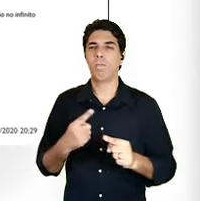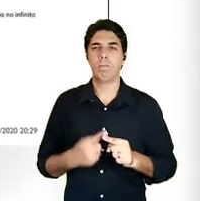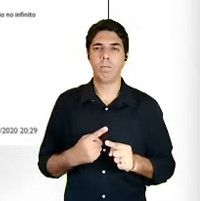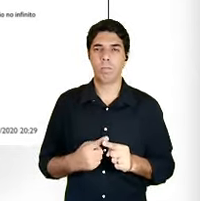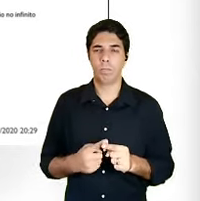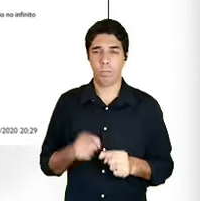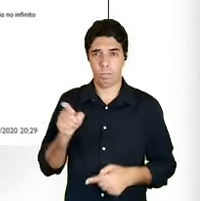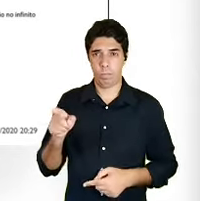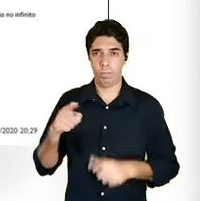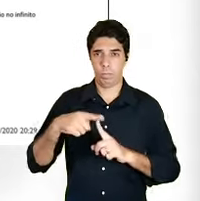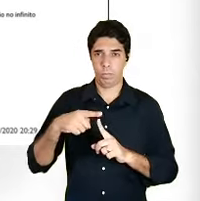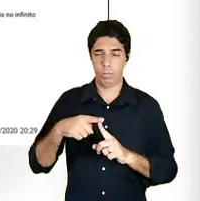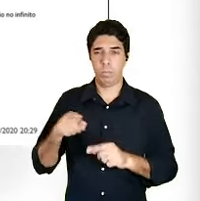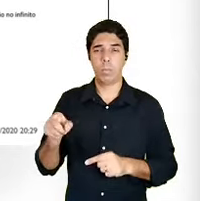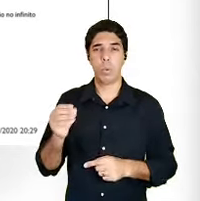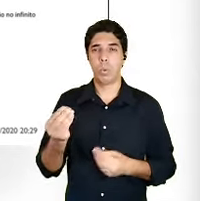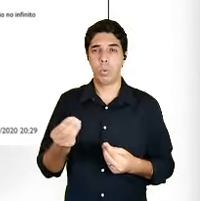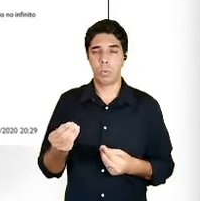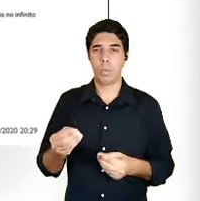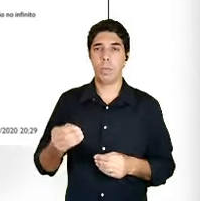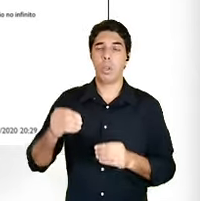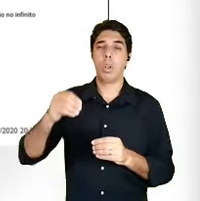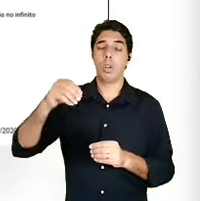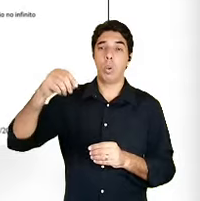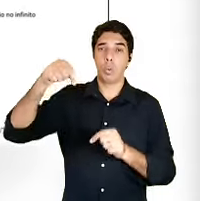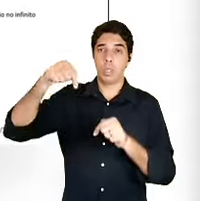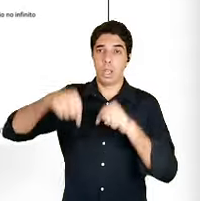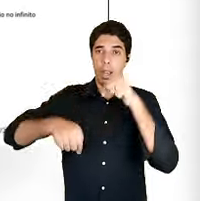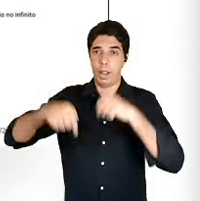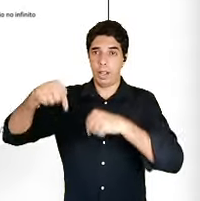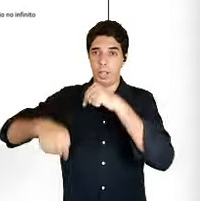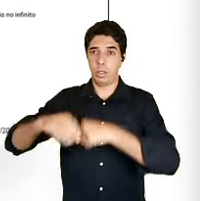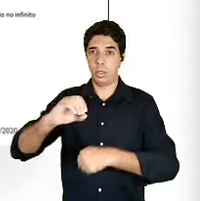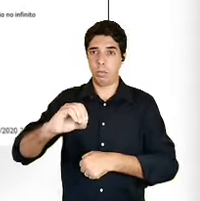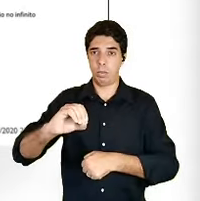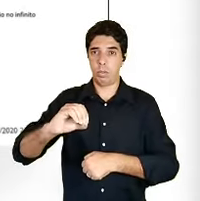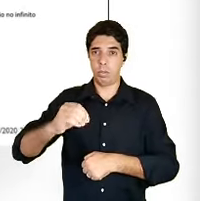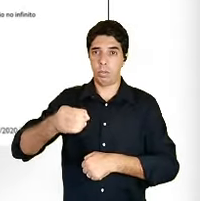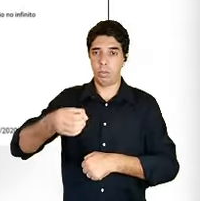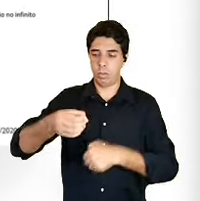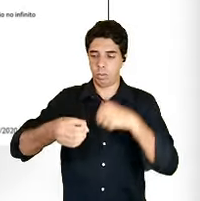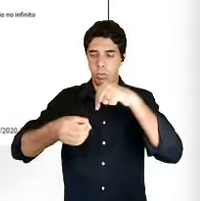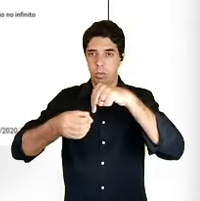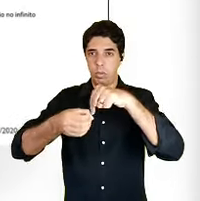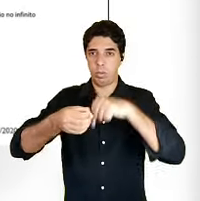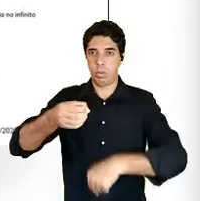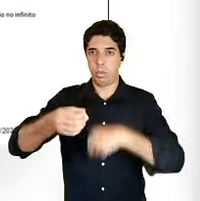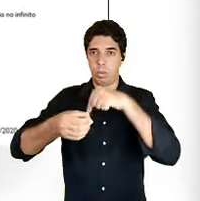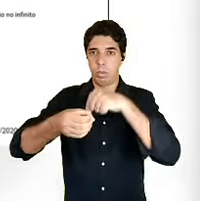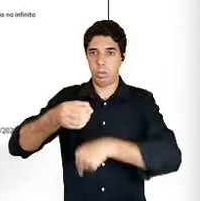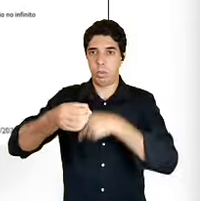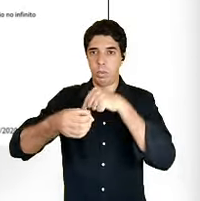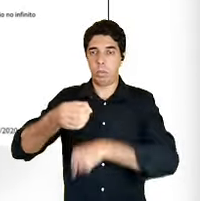esse tipo de projeção é aquele cujos raios projetantes que incidem no objeto e no plano, eles